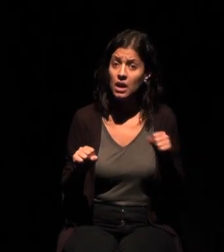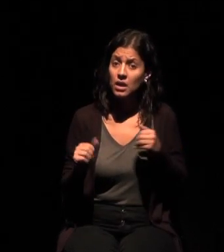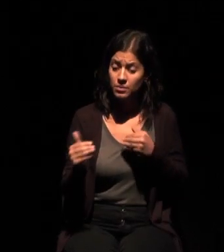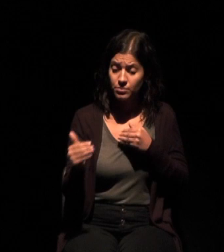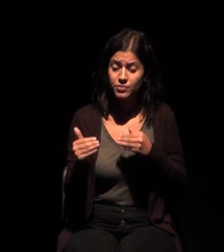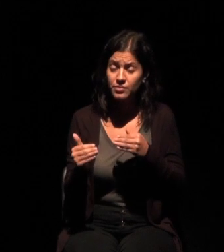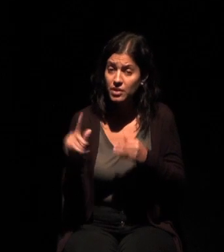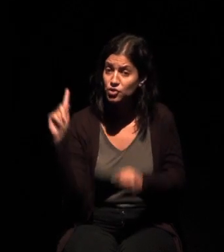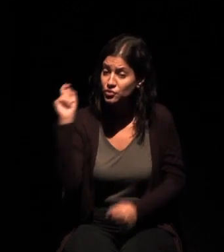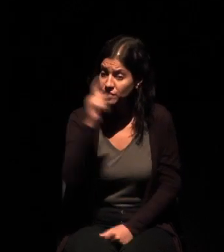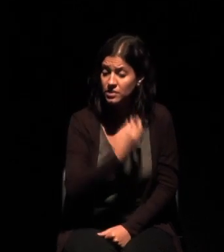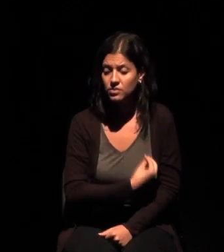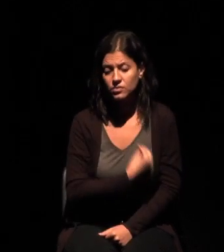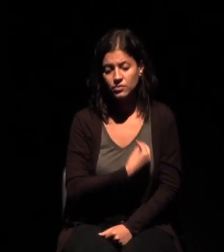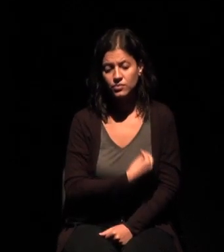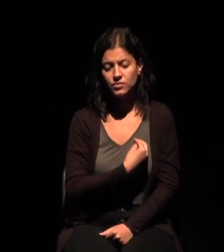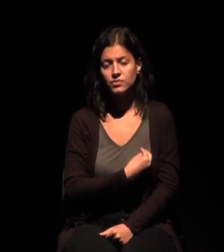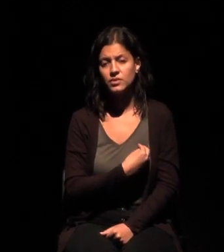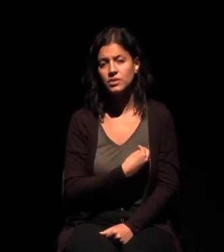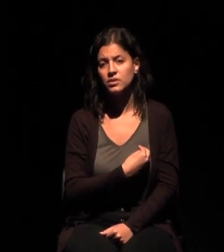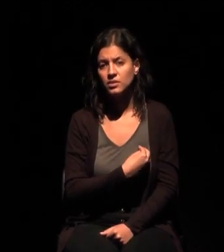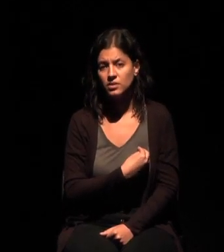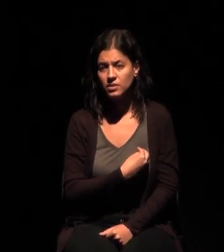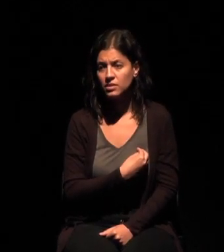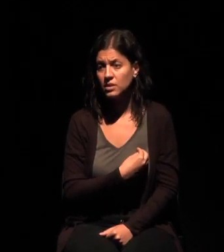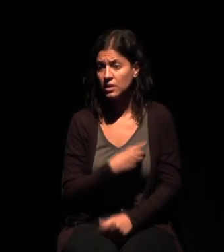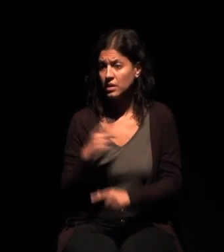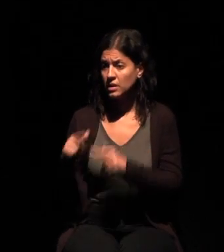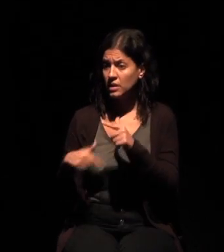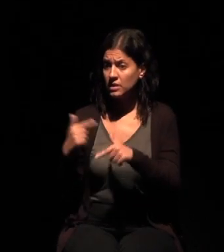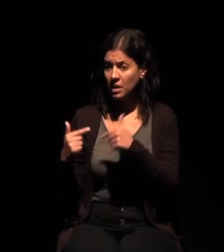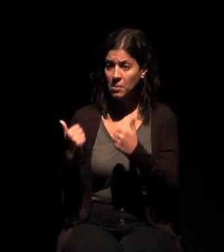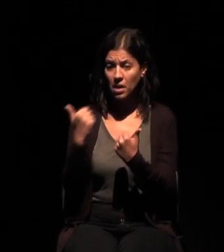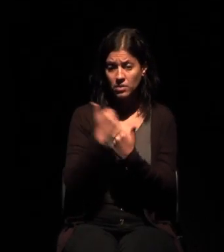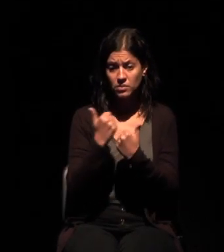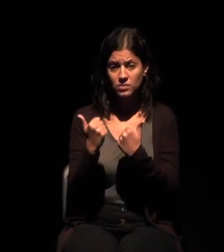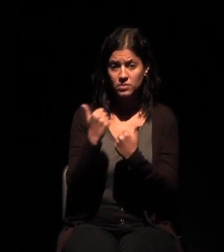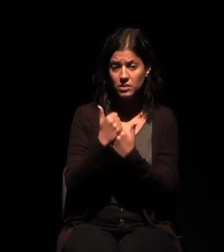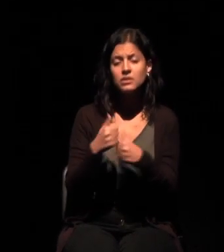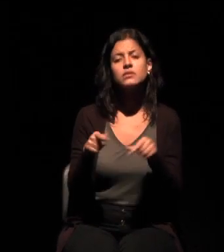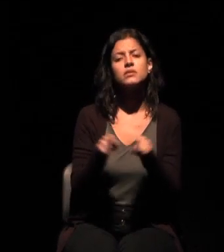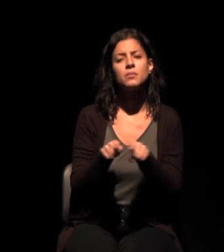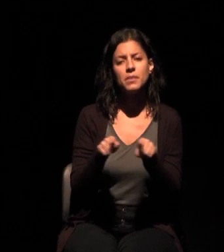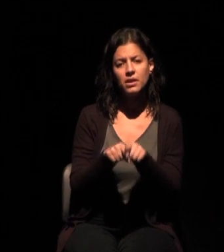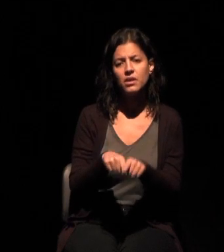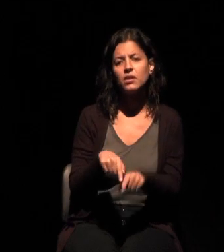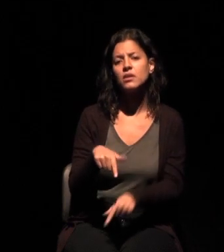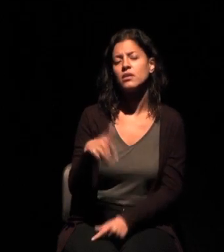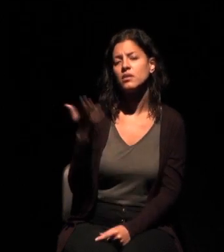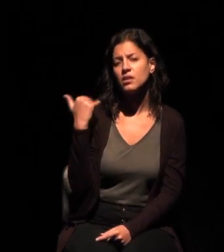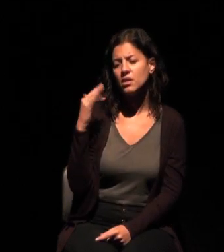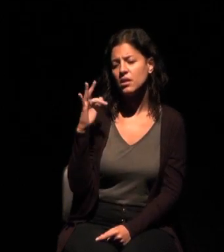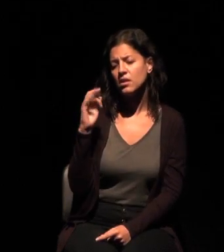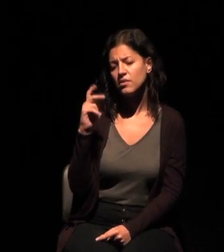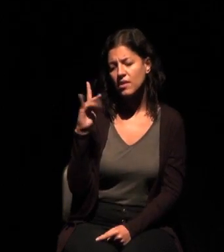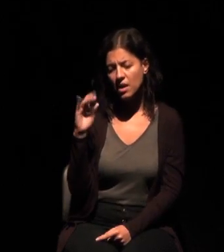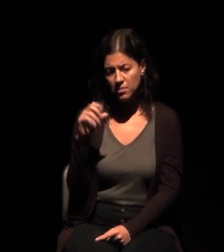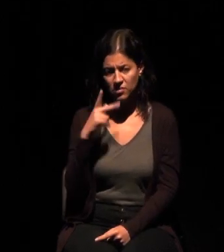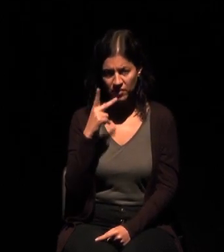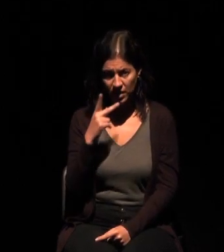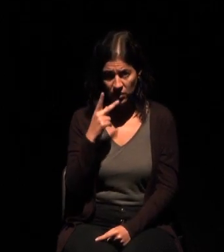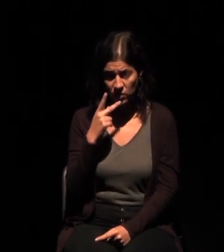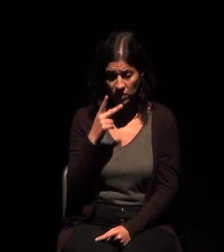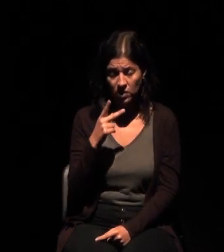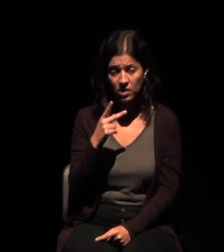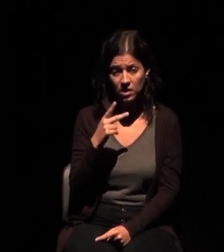a questão da substituição do emprego que isso me falha a memória foi levantada também por fábio foi mencionado aqui não é é